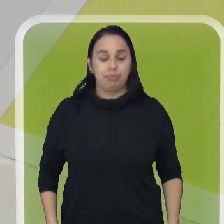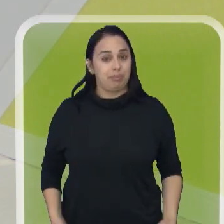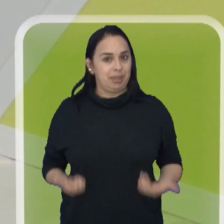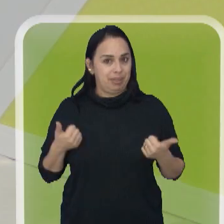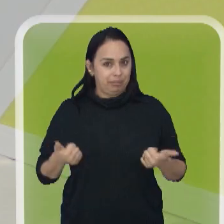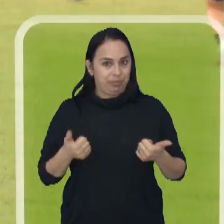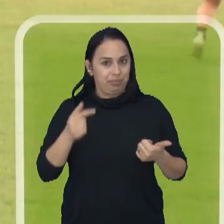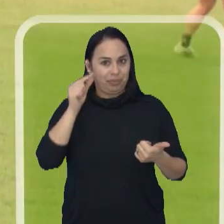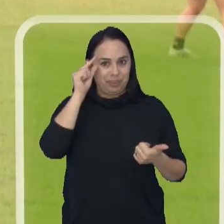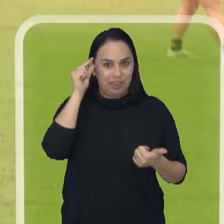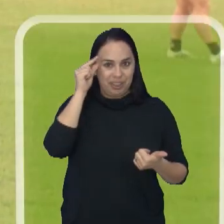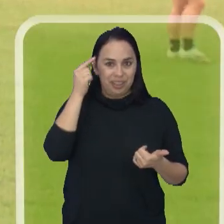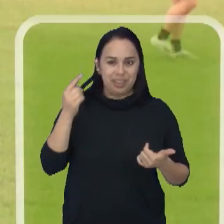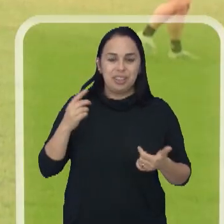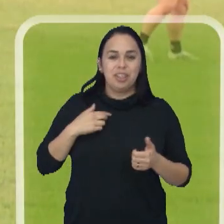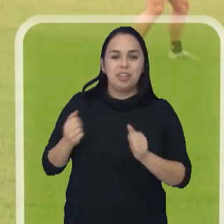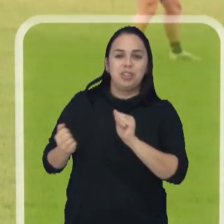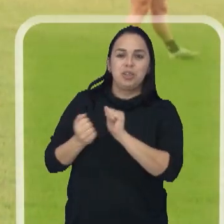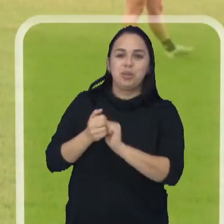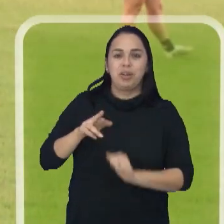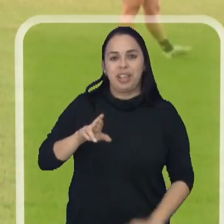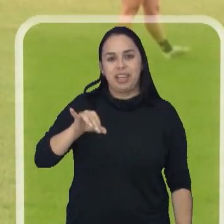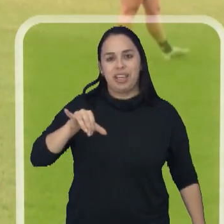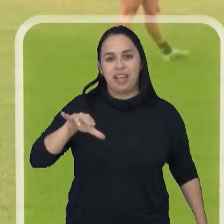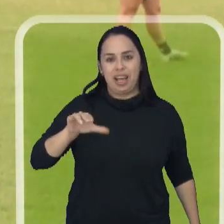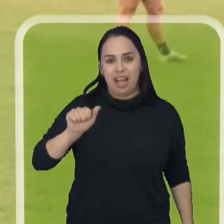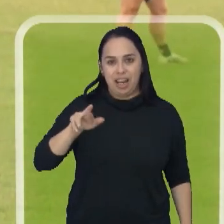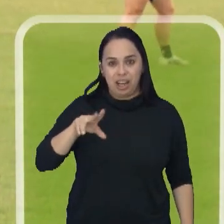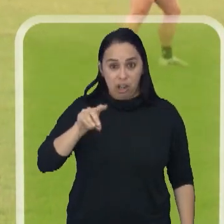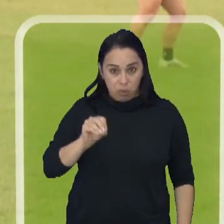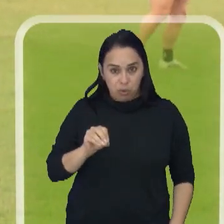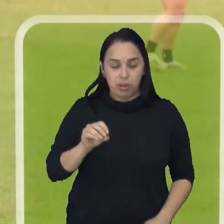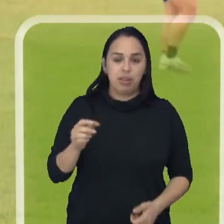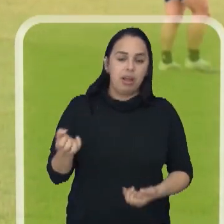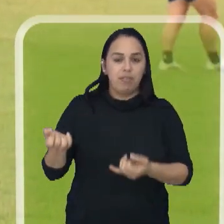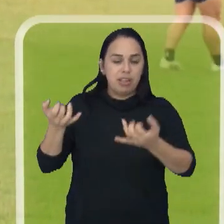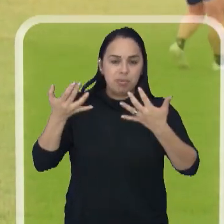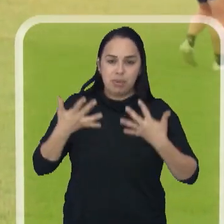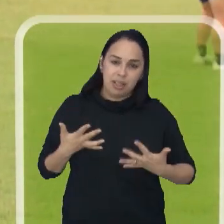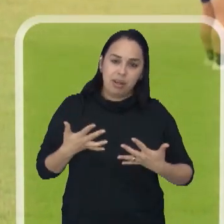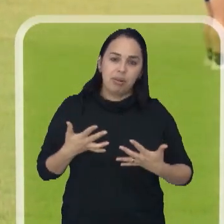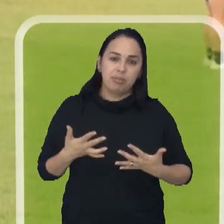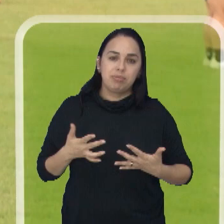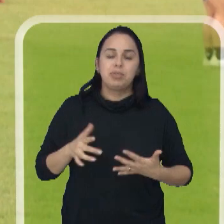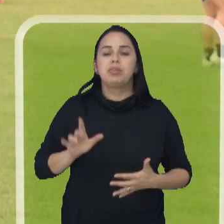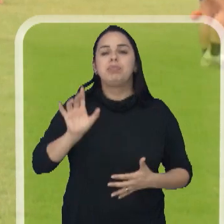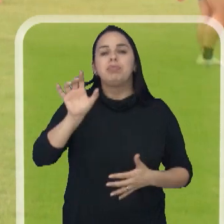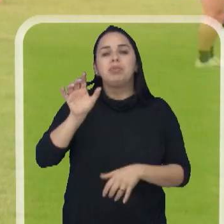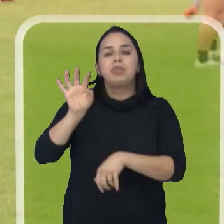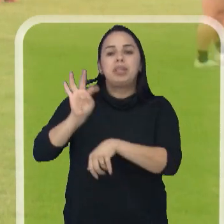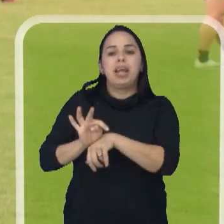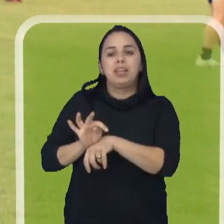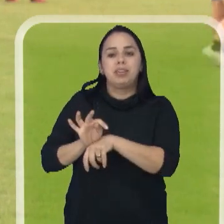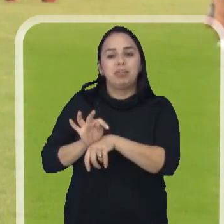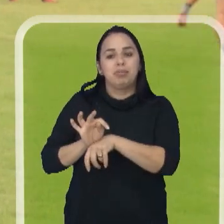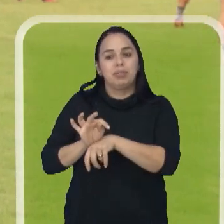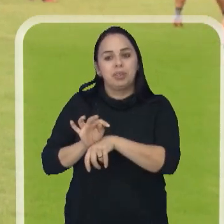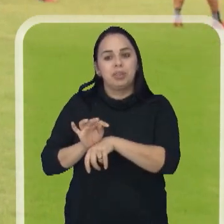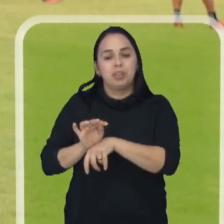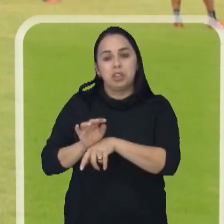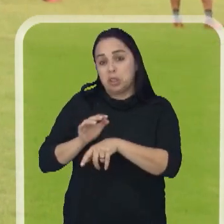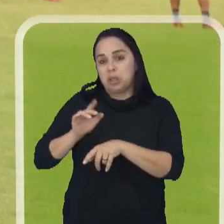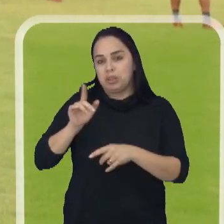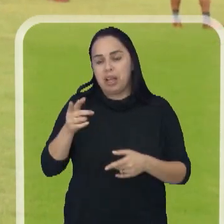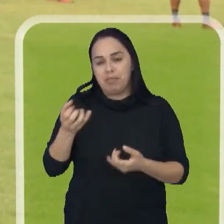bem, Vieira. Estamos aqui com o técnico Ricardo Costa mais uma vez. A gente vai ouvir um pouquinho o que o técnico, o comandante do São José, tem a nos